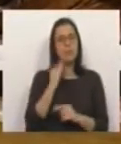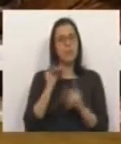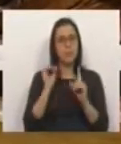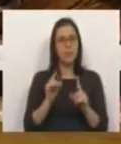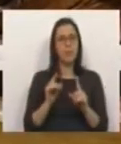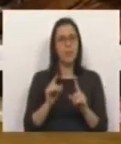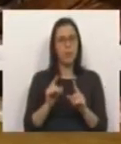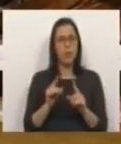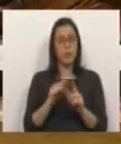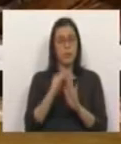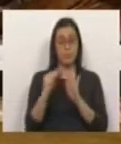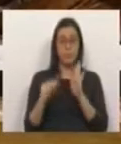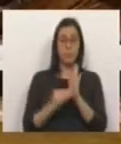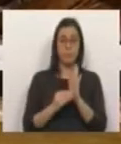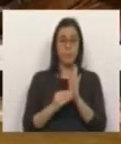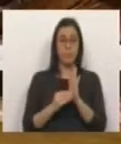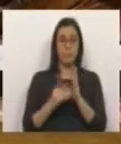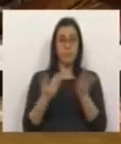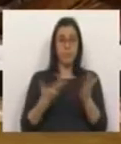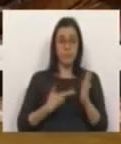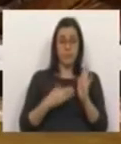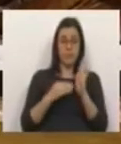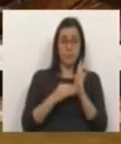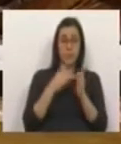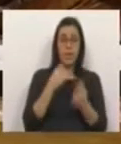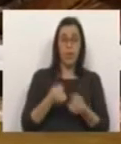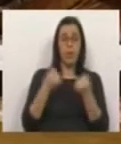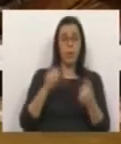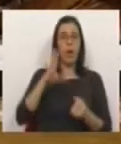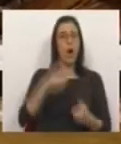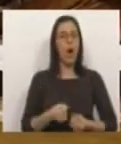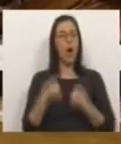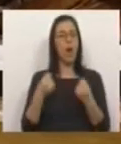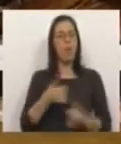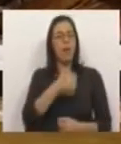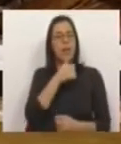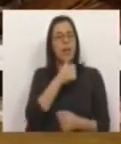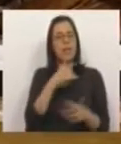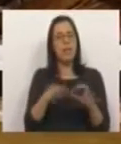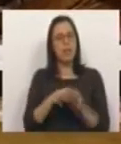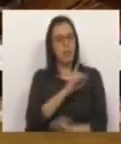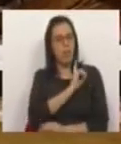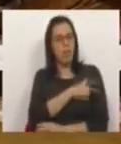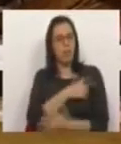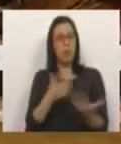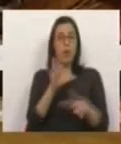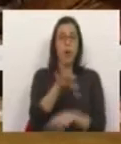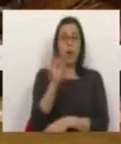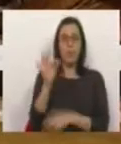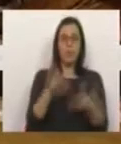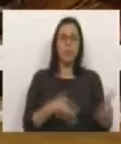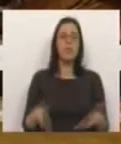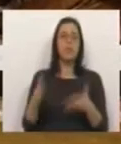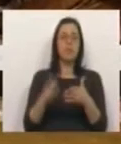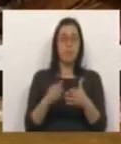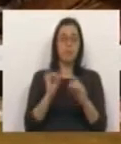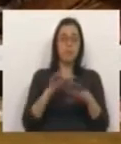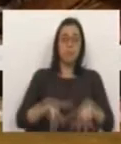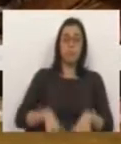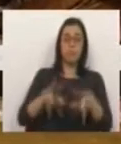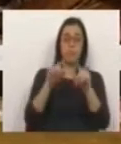vergonha que se consagre ou decrete a incapacidade do país para decidir soberanamente as opções estratégicas do